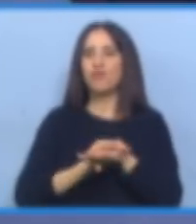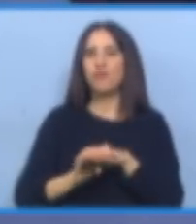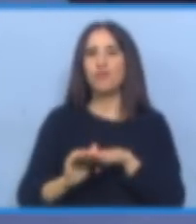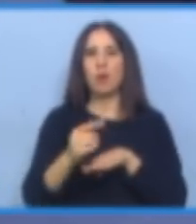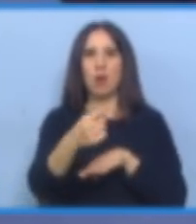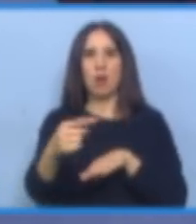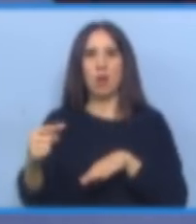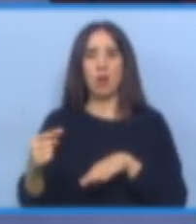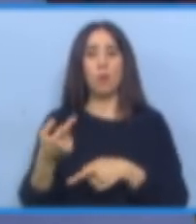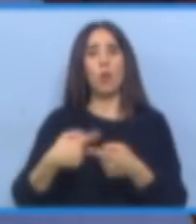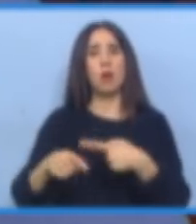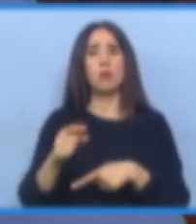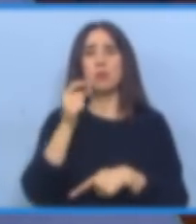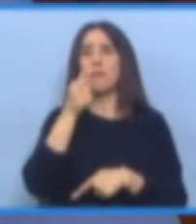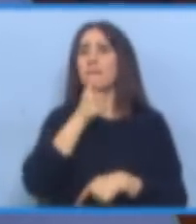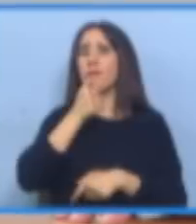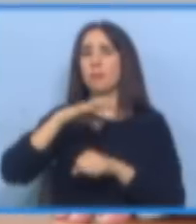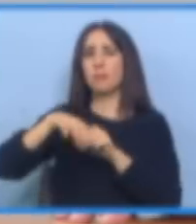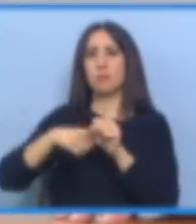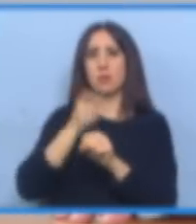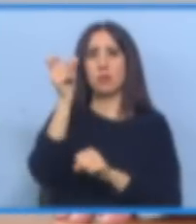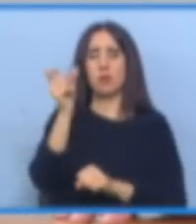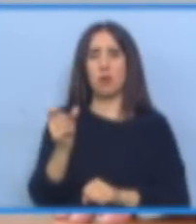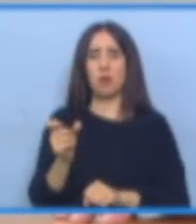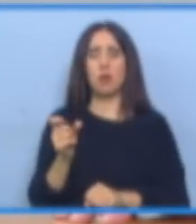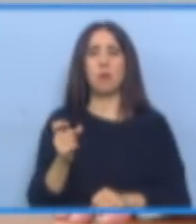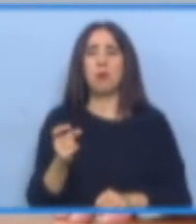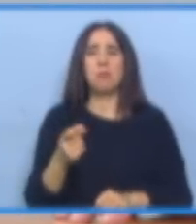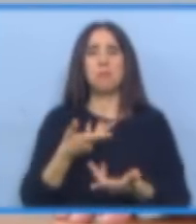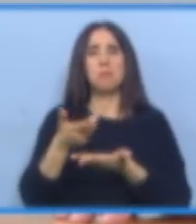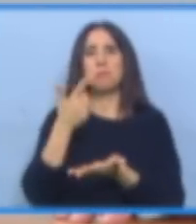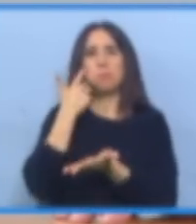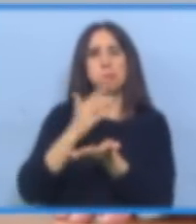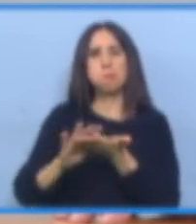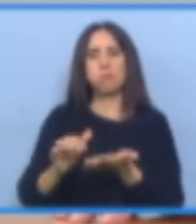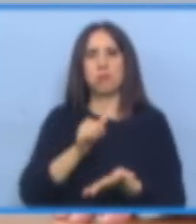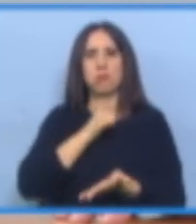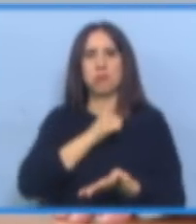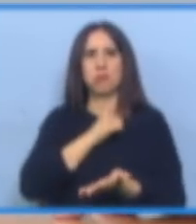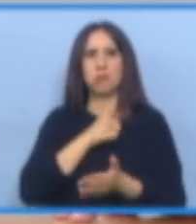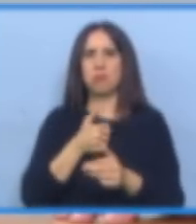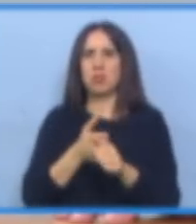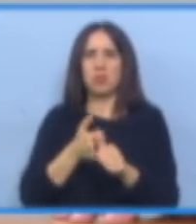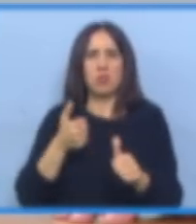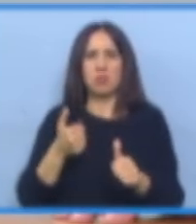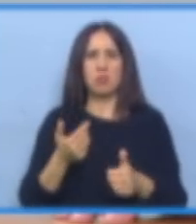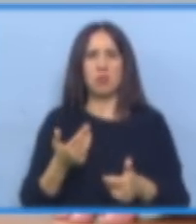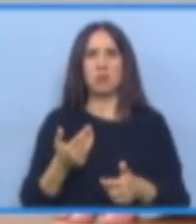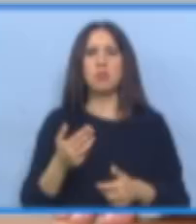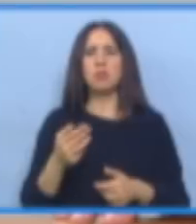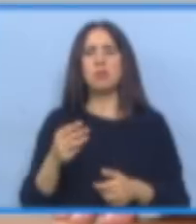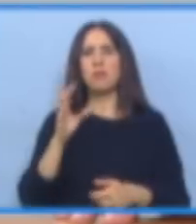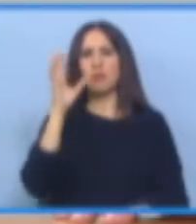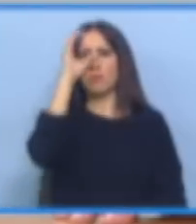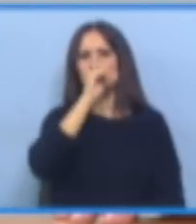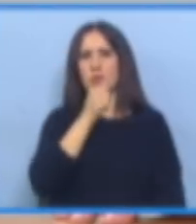carinho. Em contrapartida, o mercenário, por sua vez, a relação é de desconhecimento, de alheamento, de distância, de